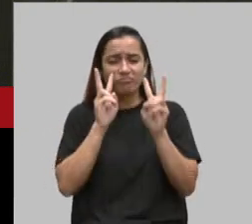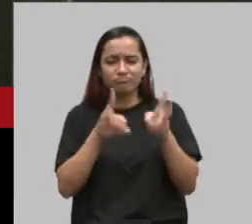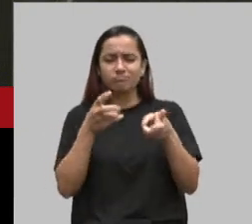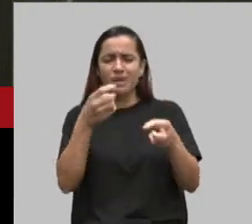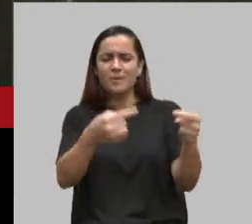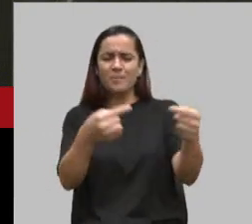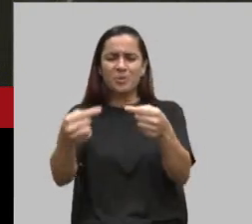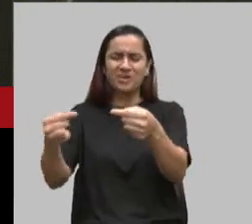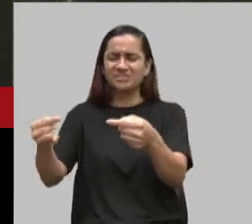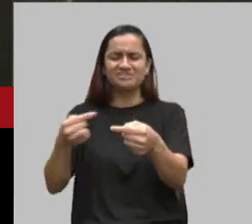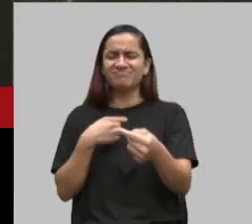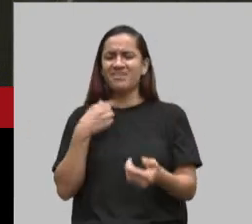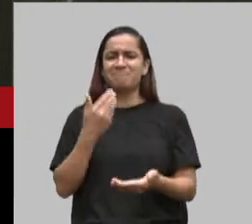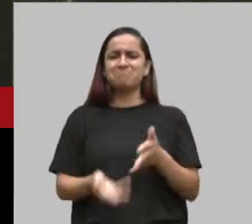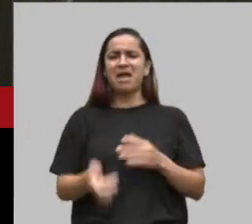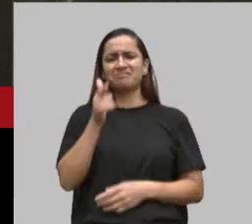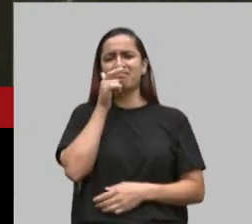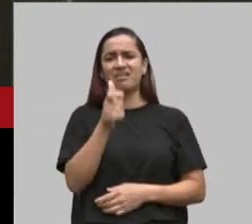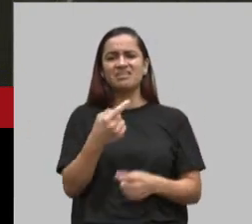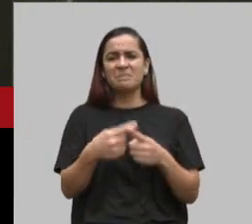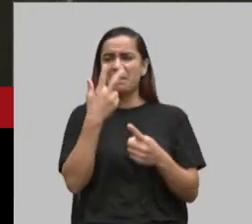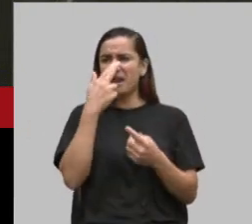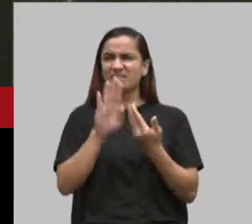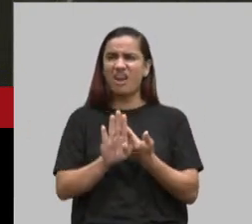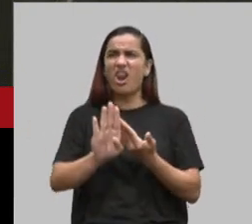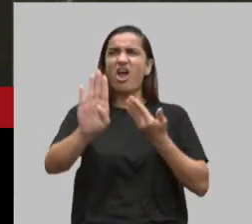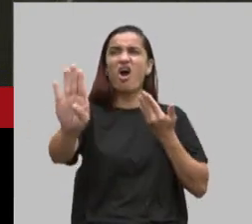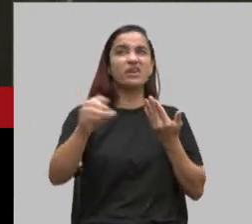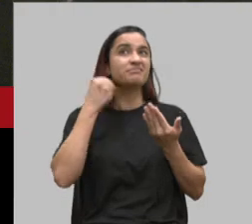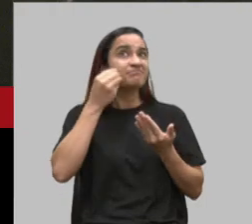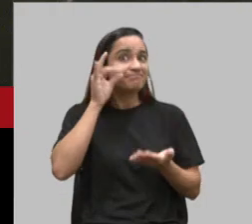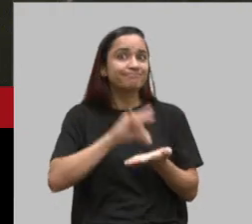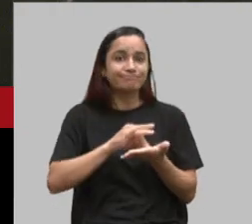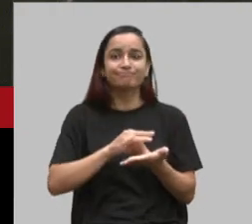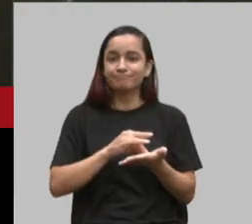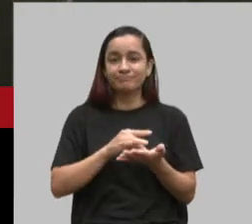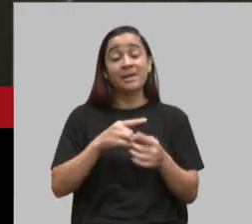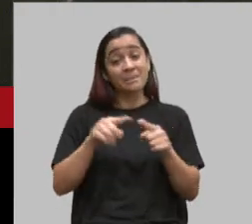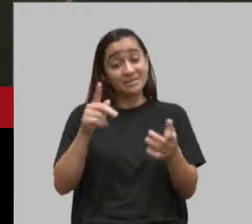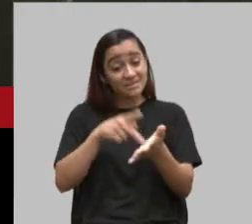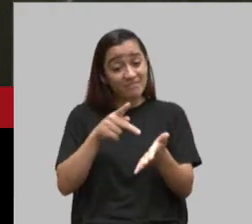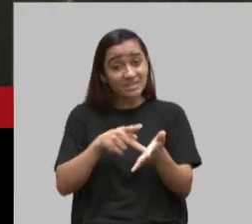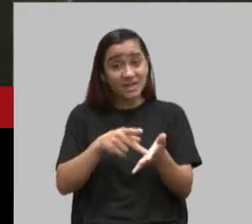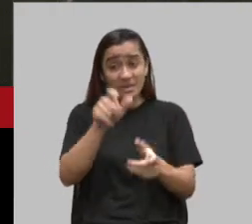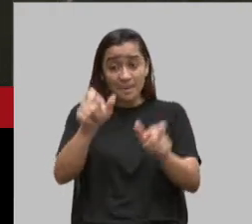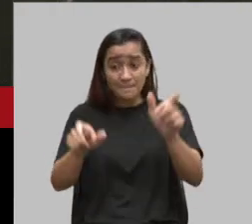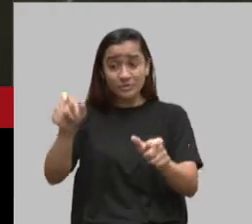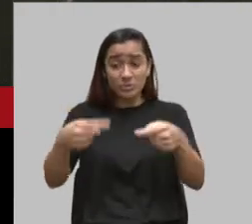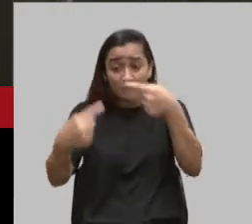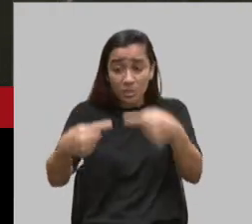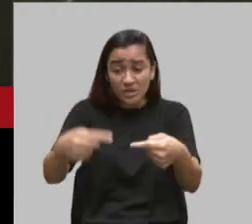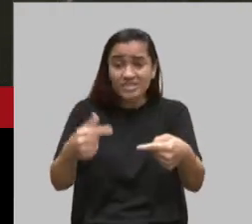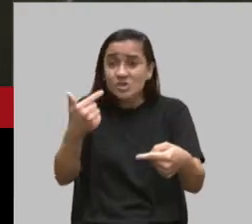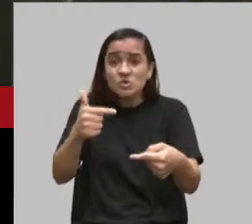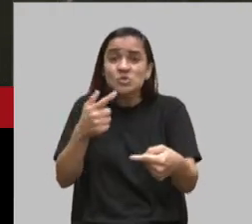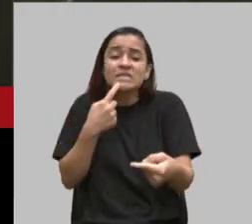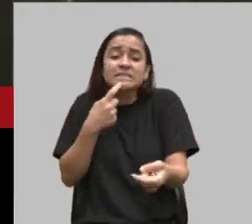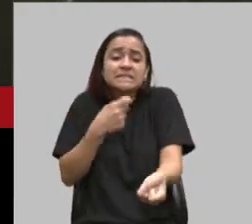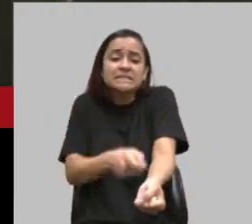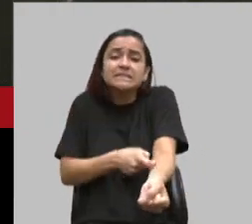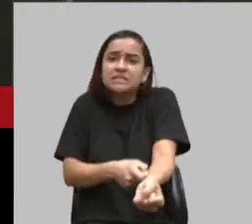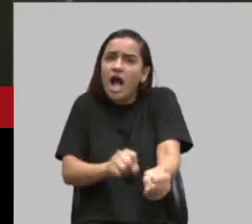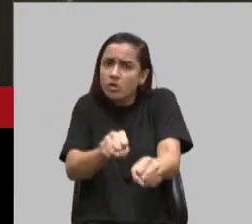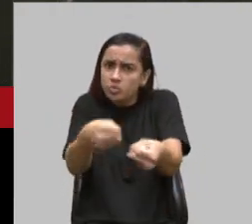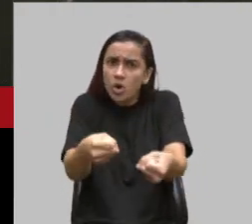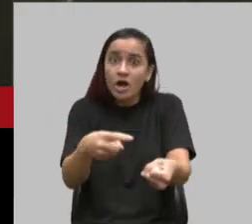vendo como uma coisa distante da realidade que a gente tá mas a verdade é que os políticos Eles não têm sangue azul nós somos como eles e nós colocamos eles